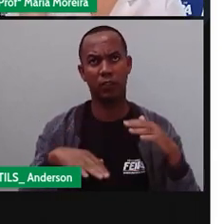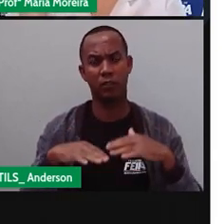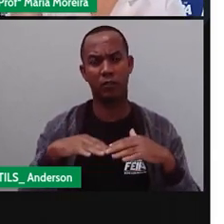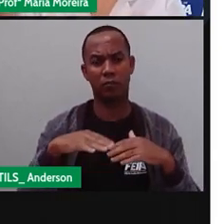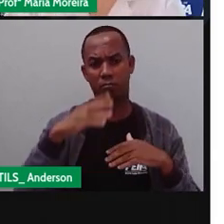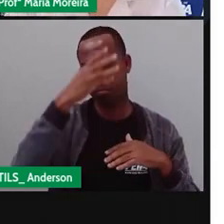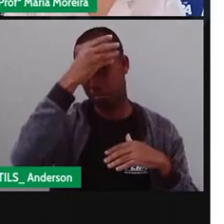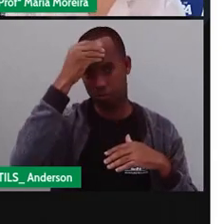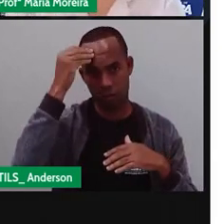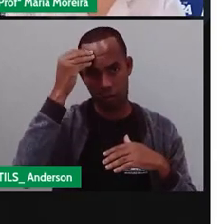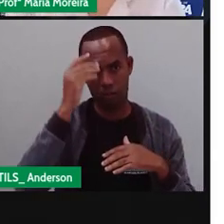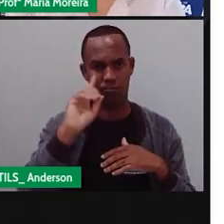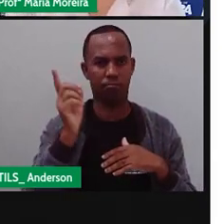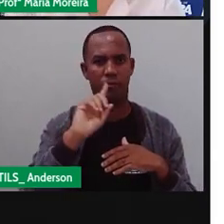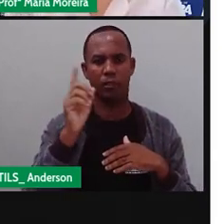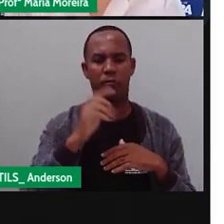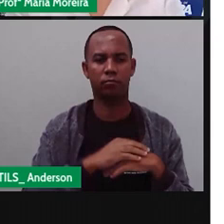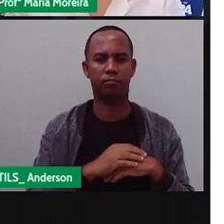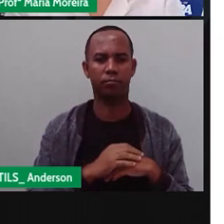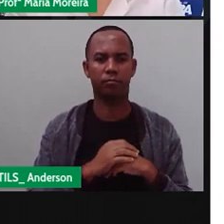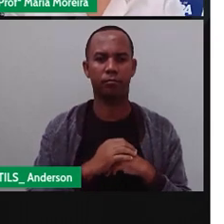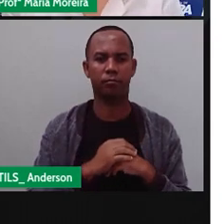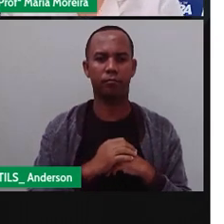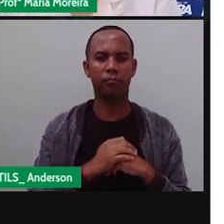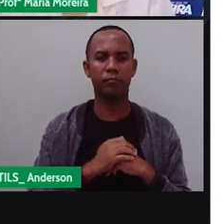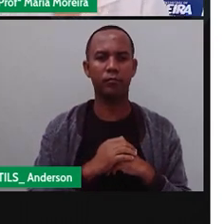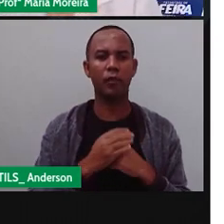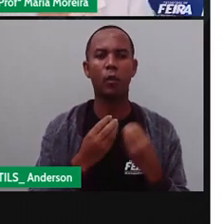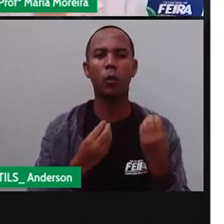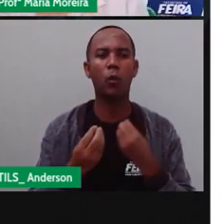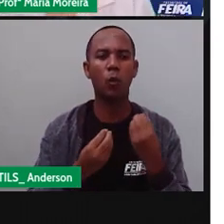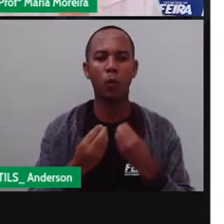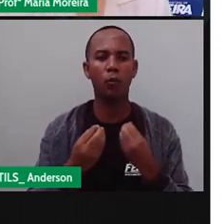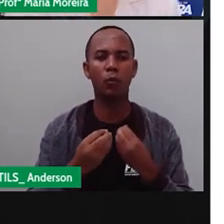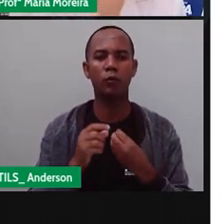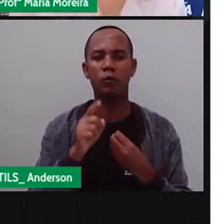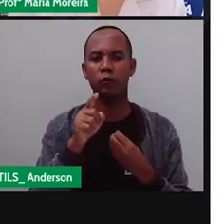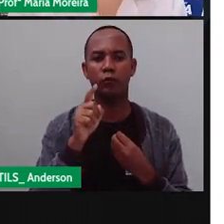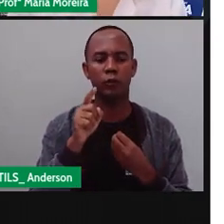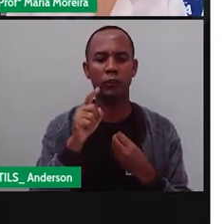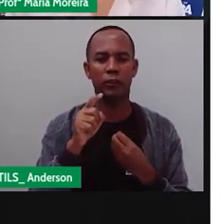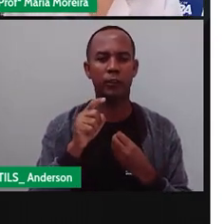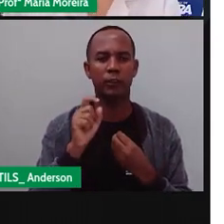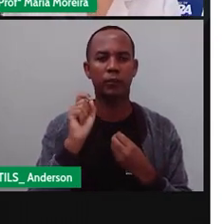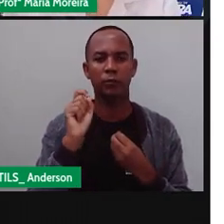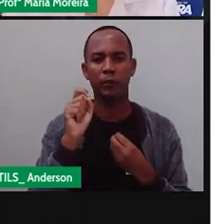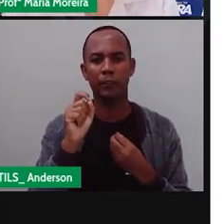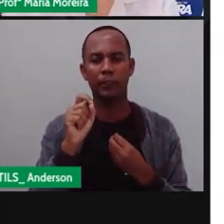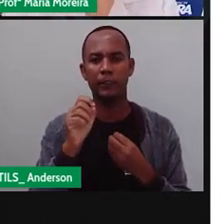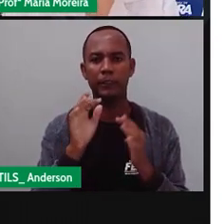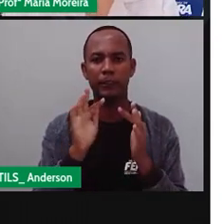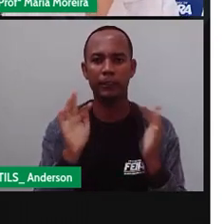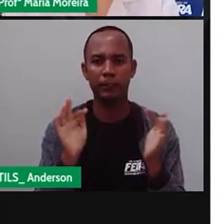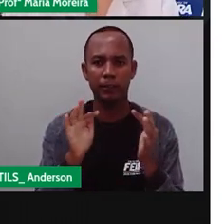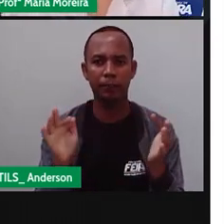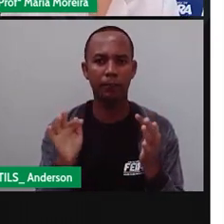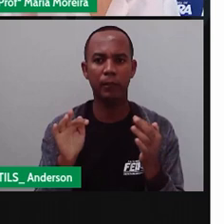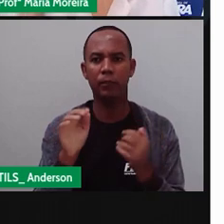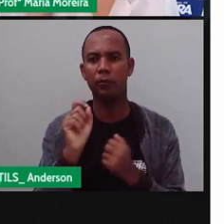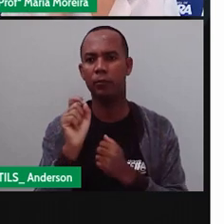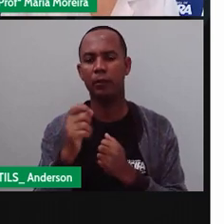informações que estão na minha cabeça eu não vou perder. E aí, como é que se configura isso aí? Simples,